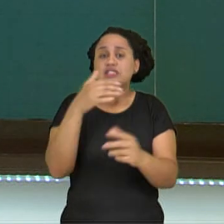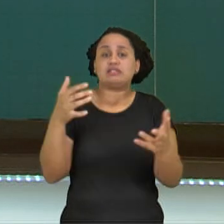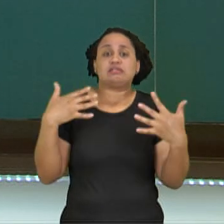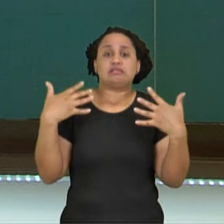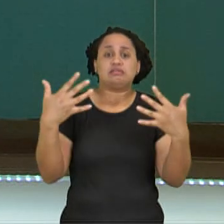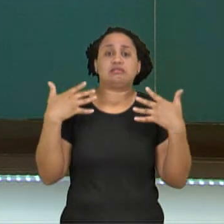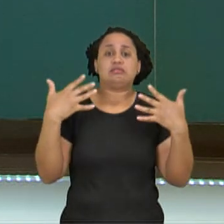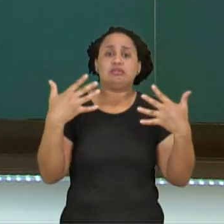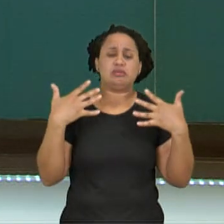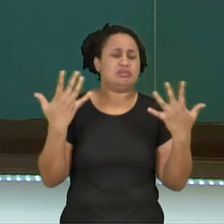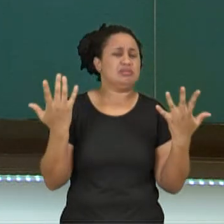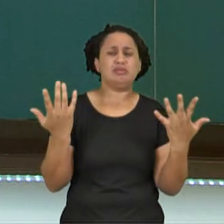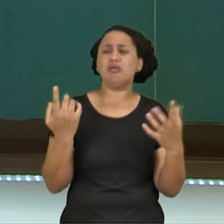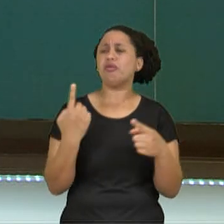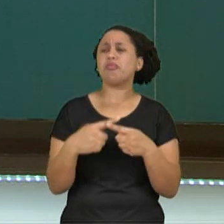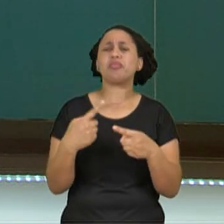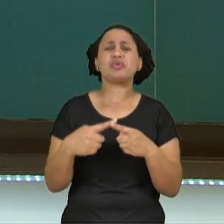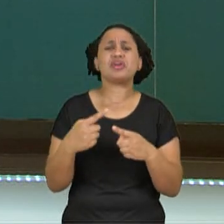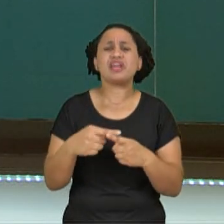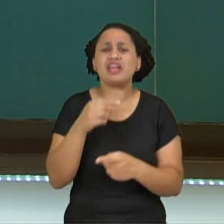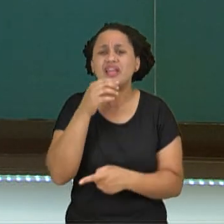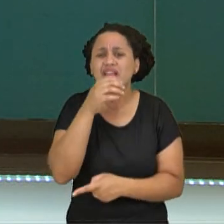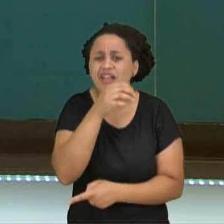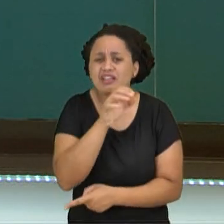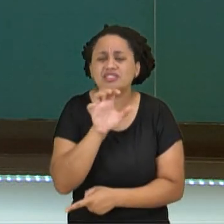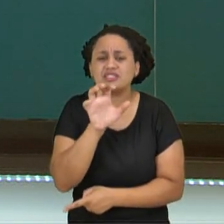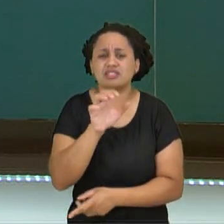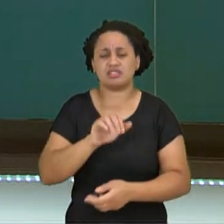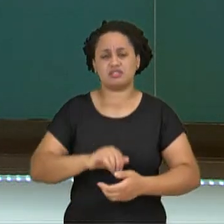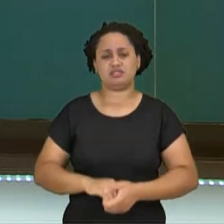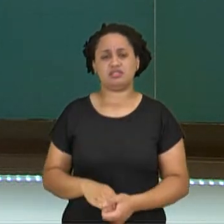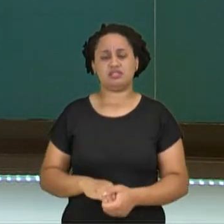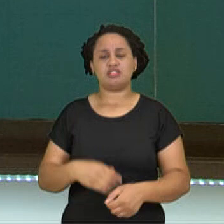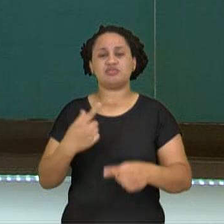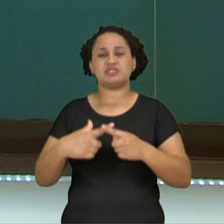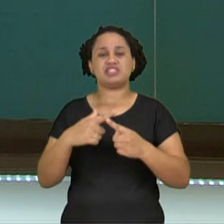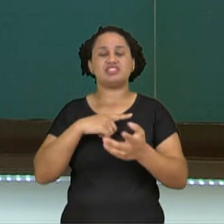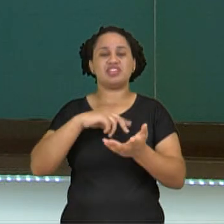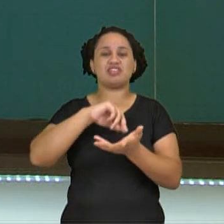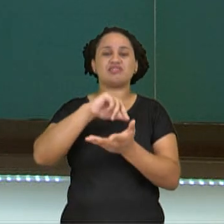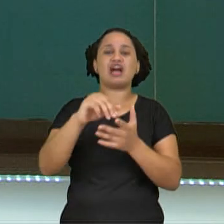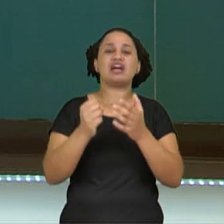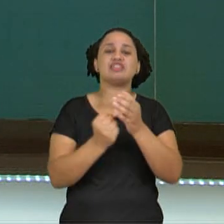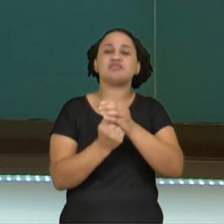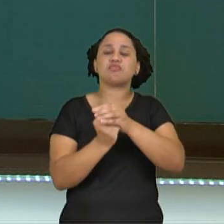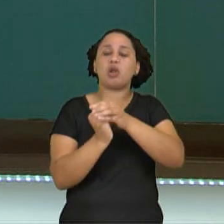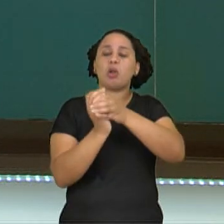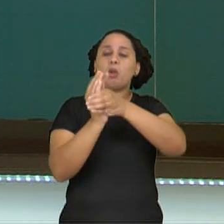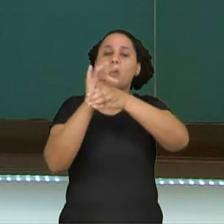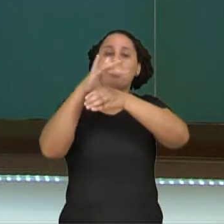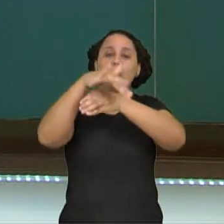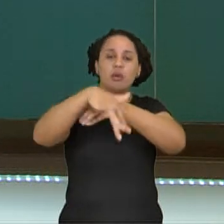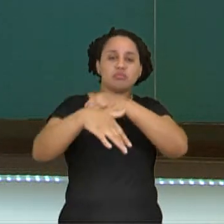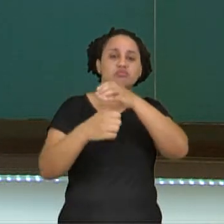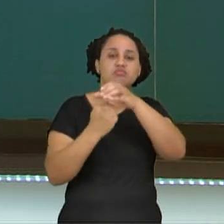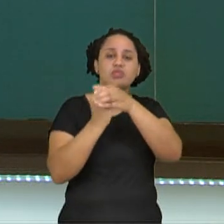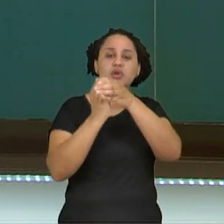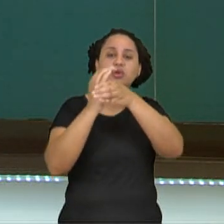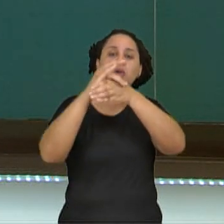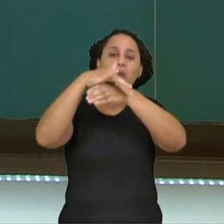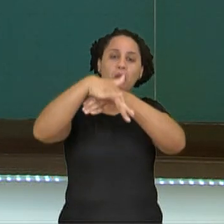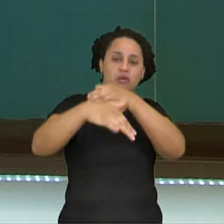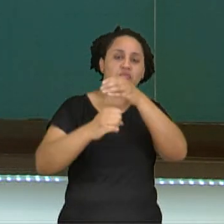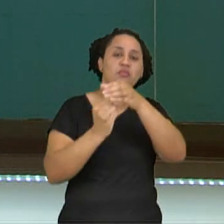Deus, mas por que tão quente? Porque existiam inúmeros vulcões em constante atividade.